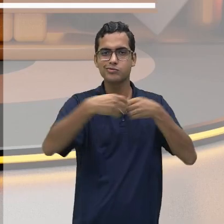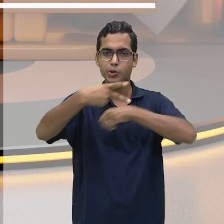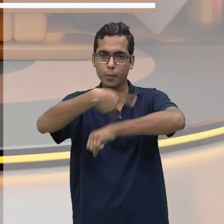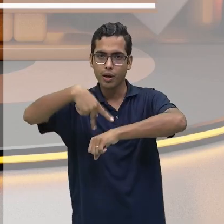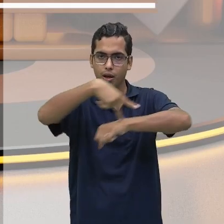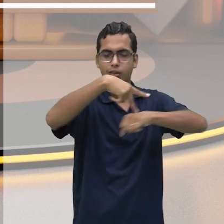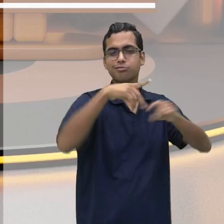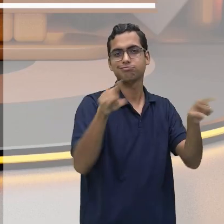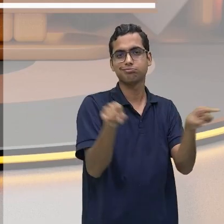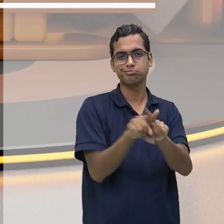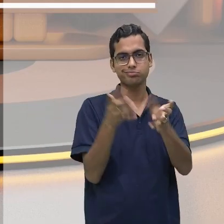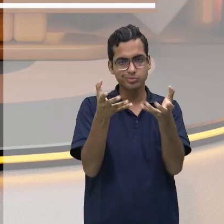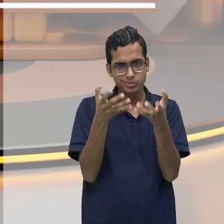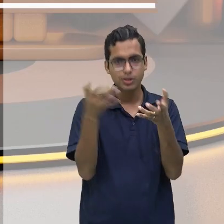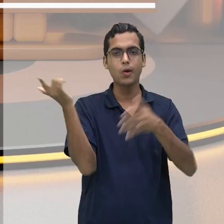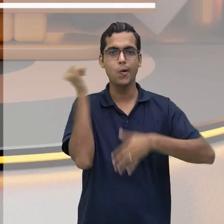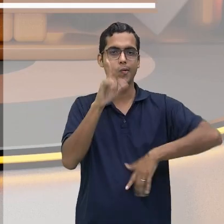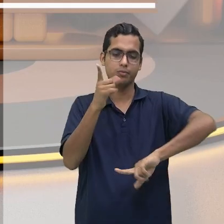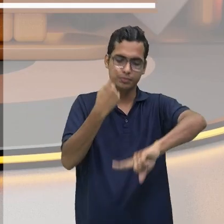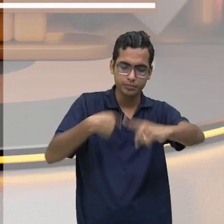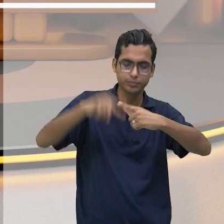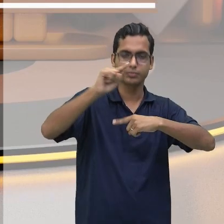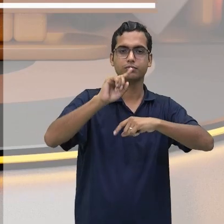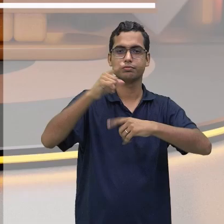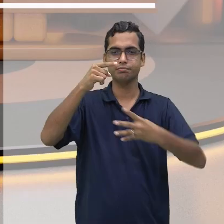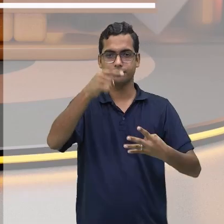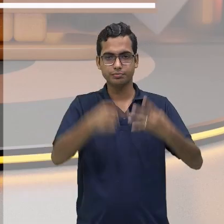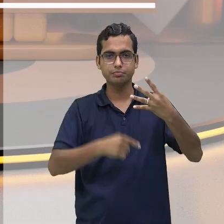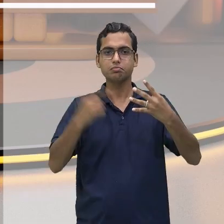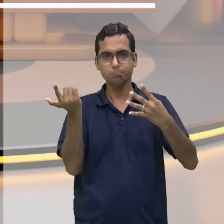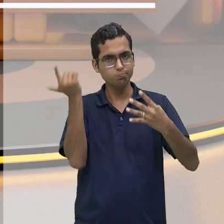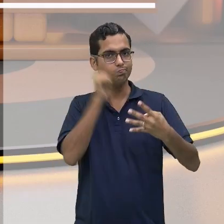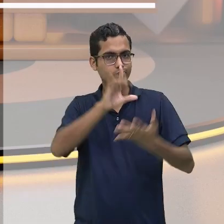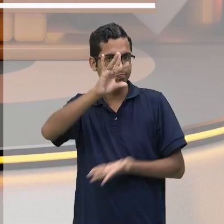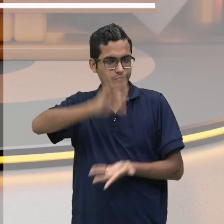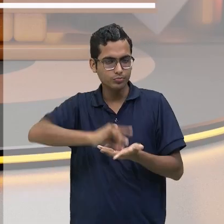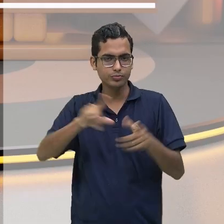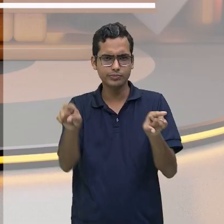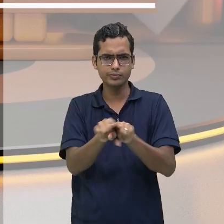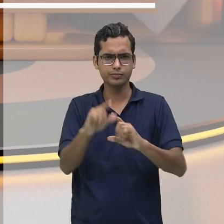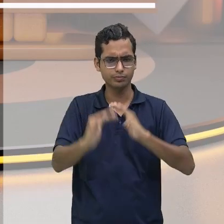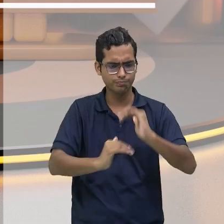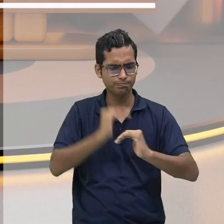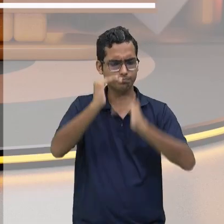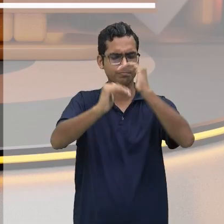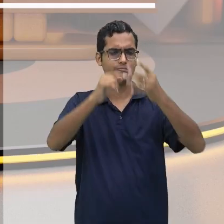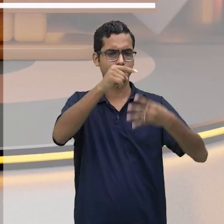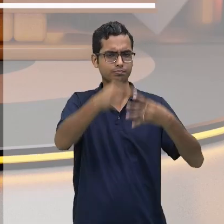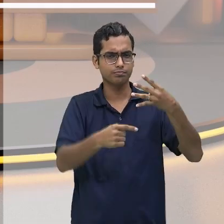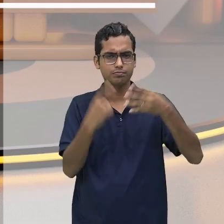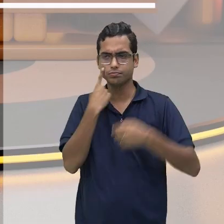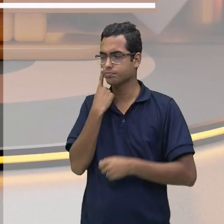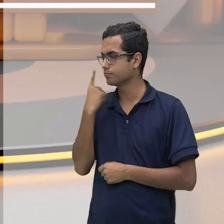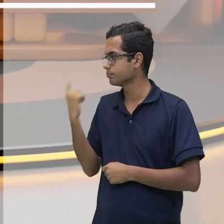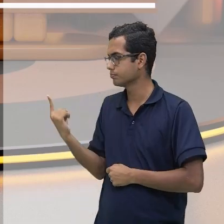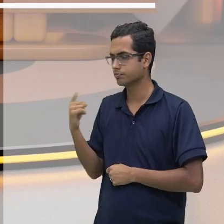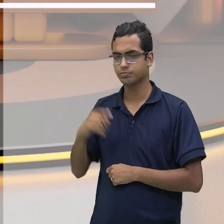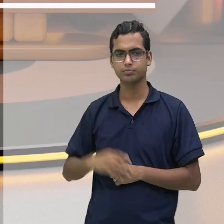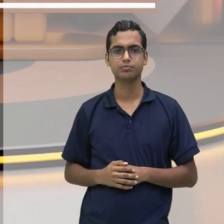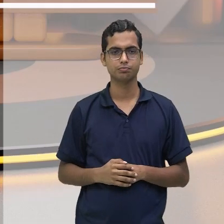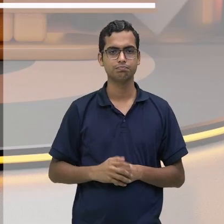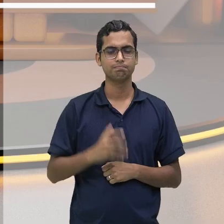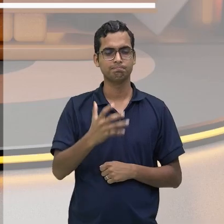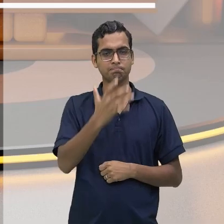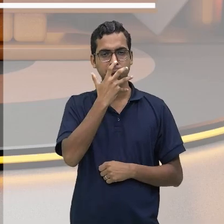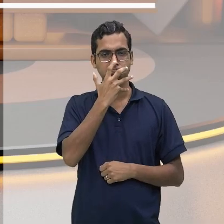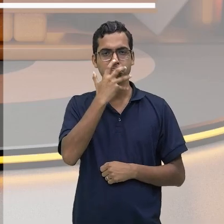certo? Então, a gente observa que vai ocorrer este desenvolvimento desses 4 países, tá? De uma forma também